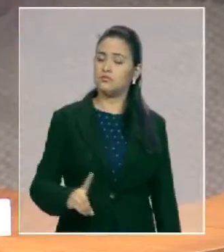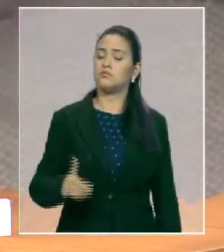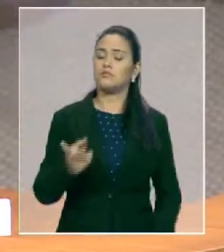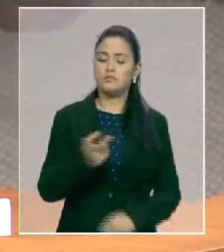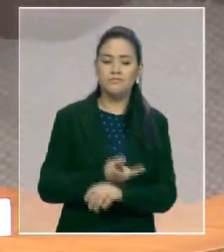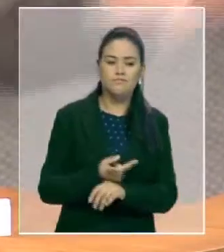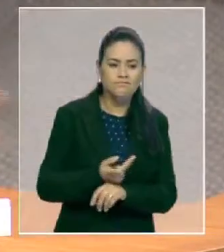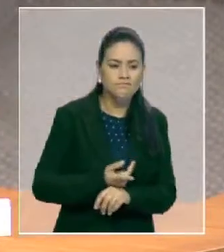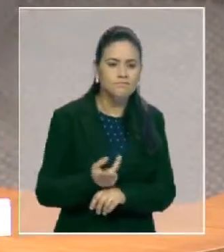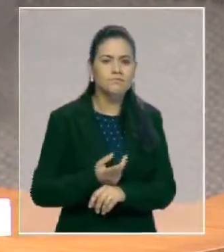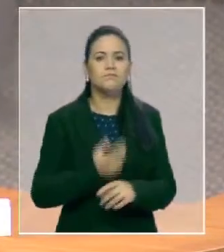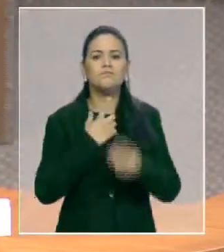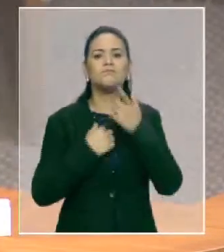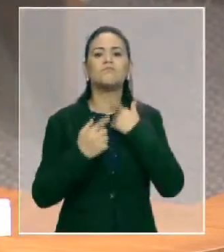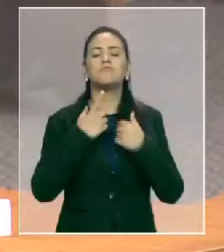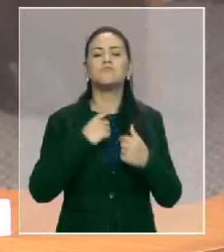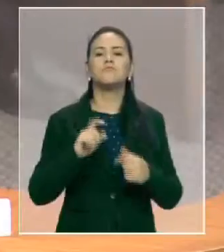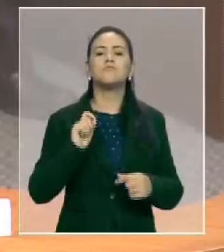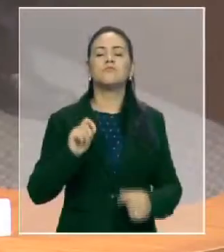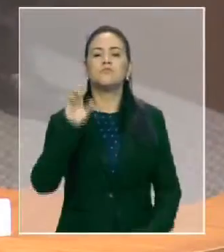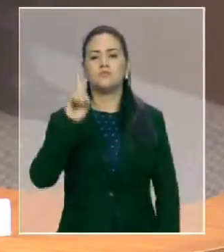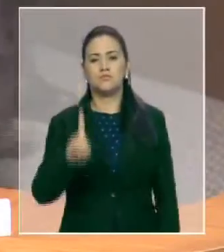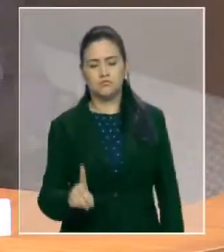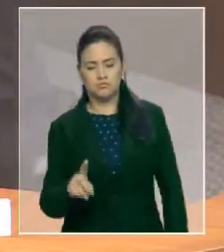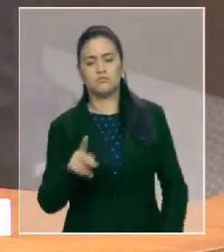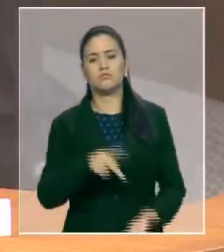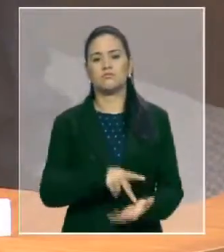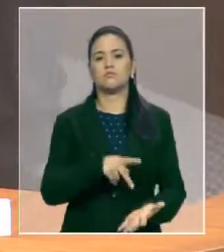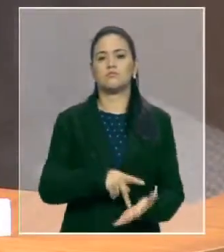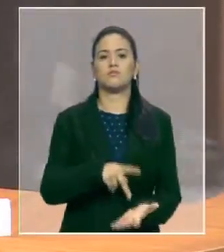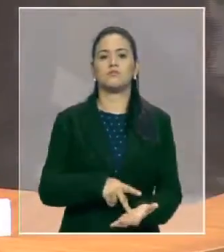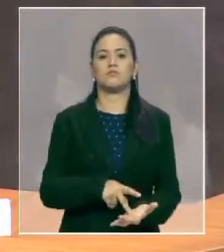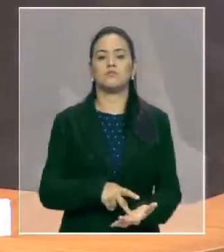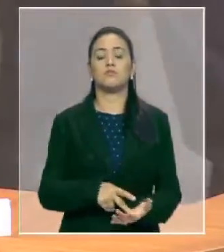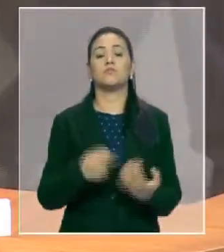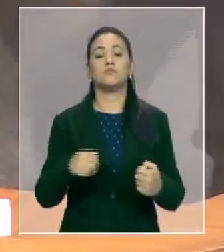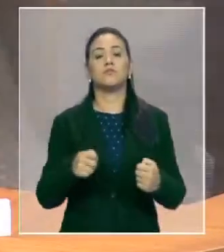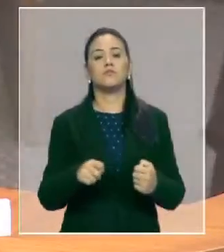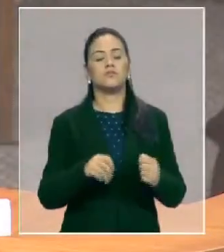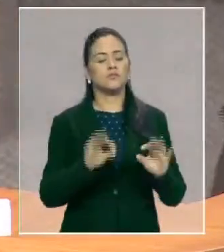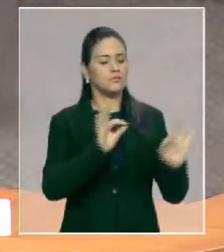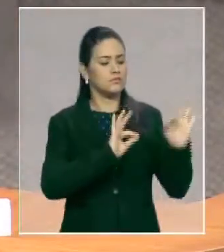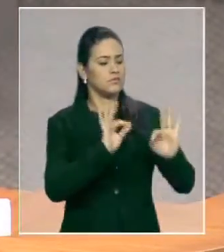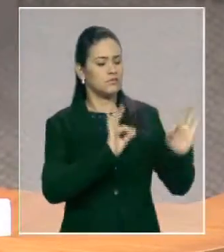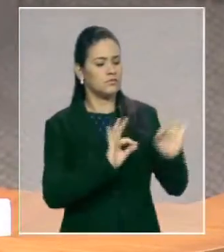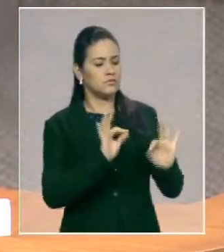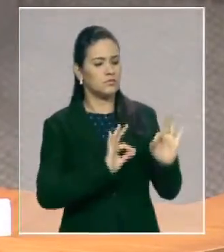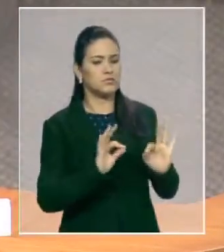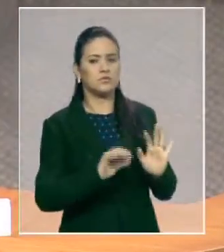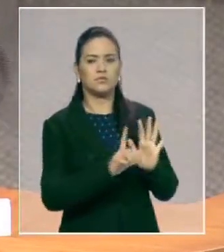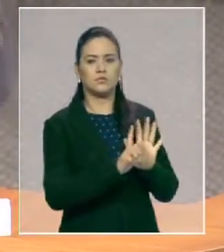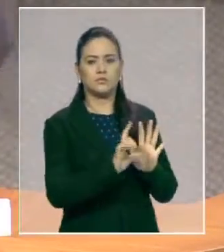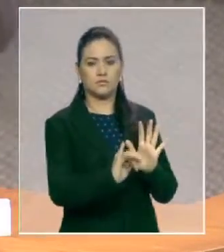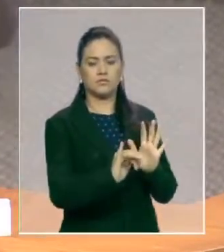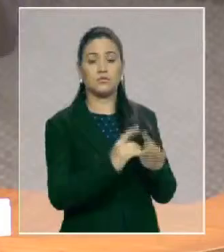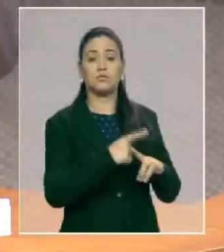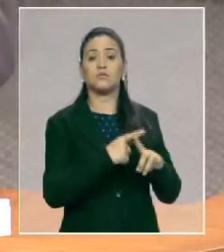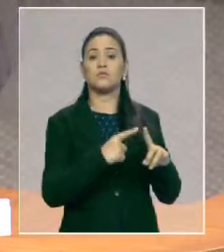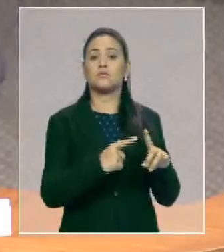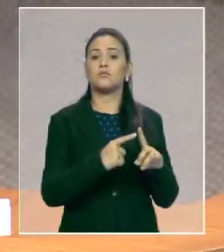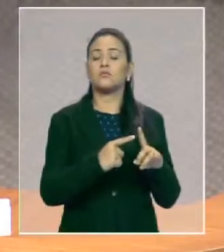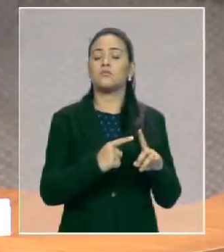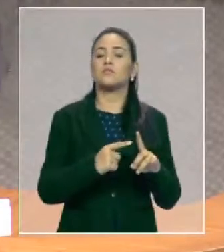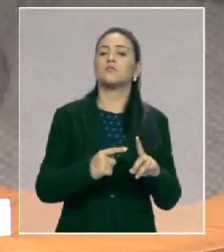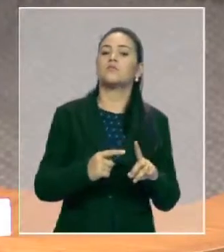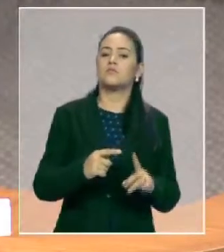Vamos reformular a legislação, mas que o comando, o Estado não perca o comando. A hierarquia e disciplina